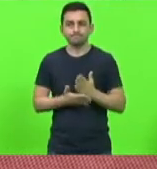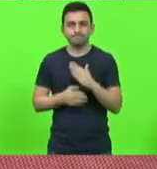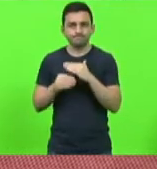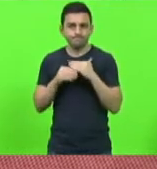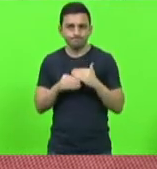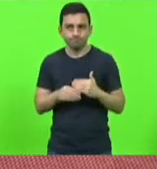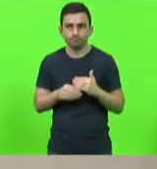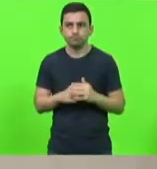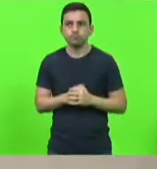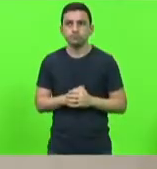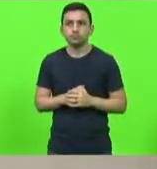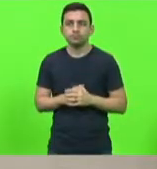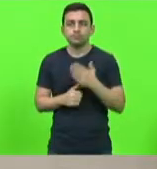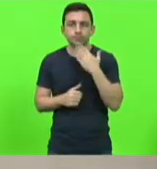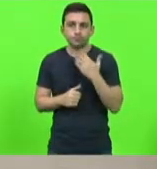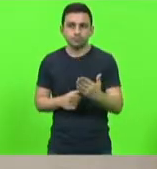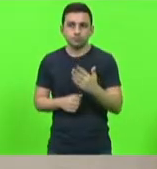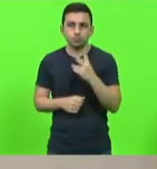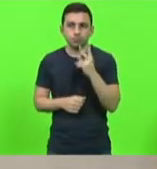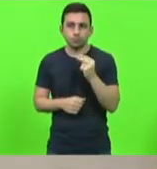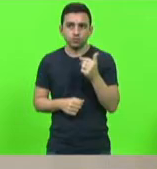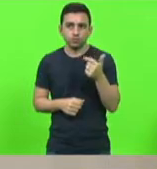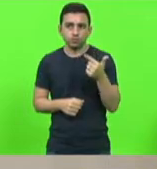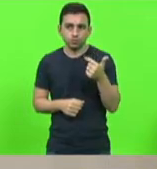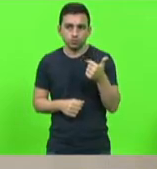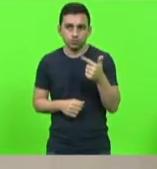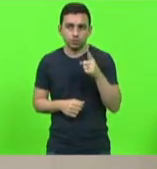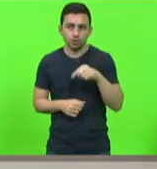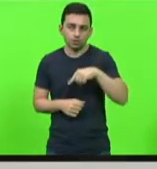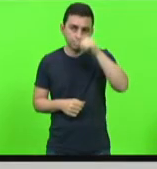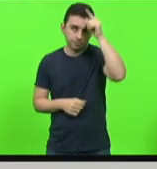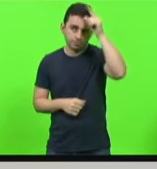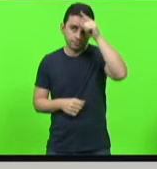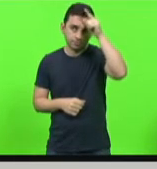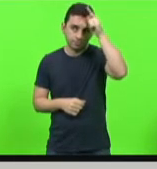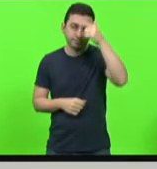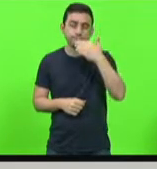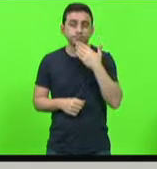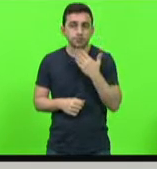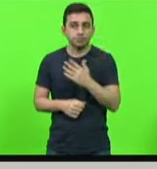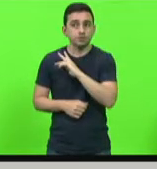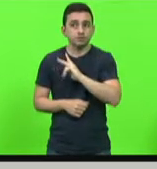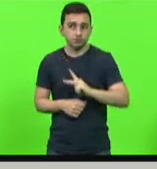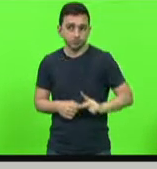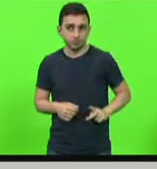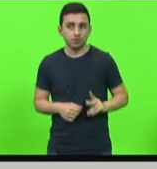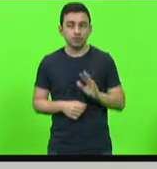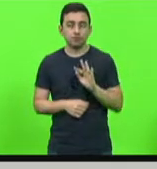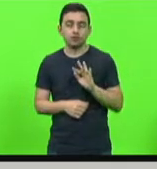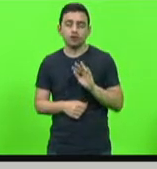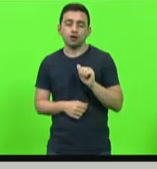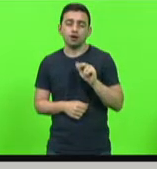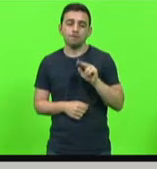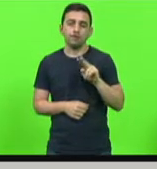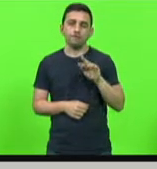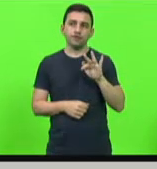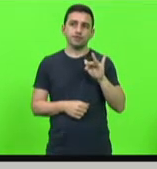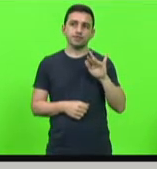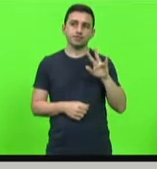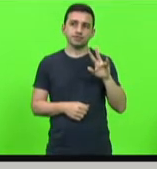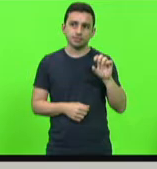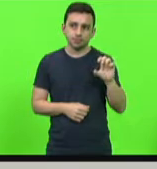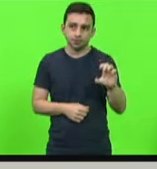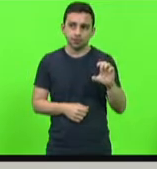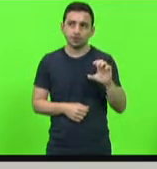por unanimidade. Requerimento 2012, autor deputado Sargento Lima, solicitando ao presidente da FAVASC informações acerca do